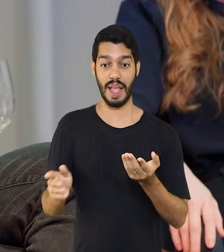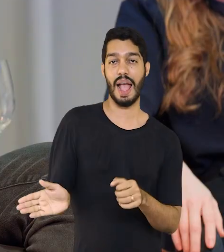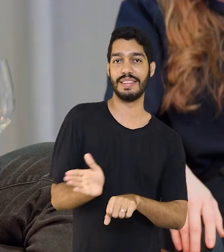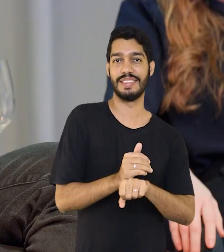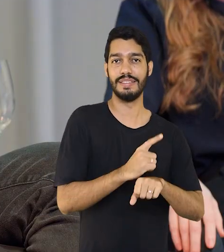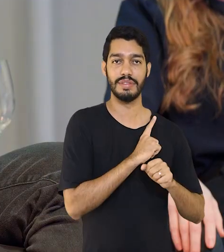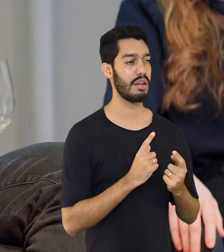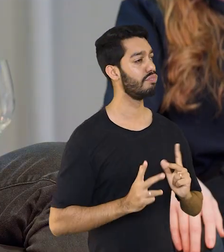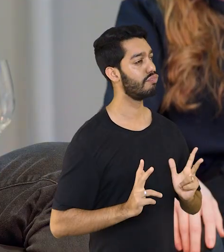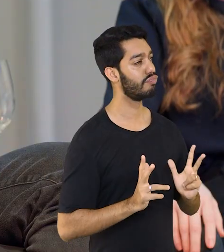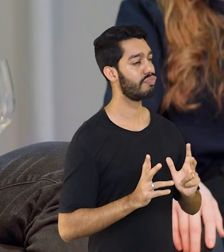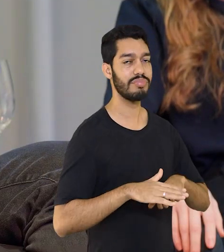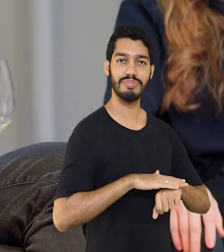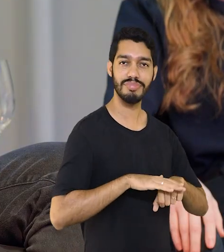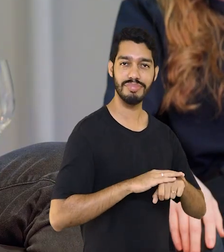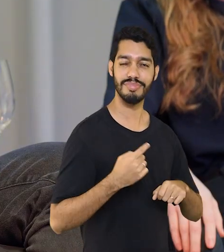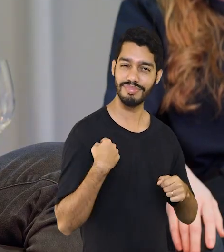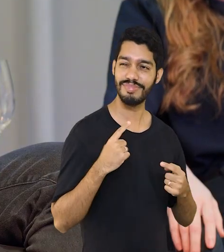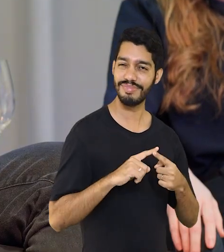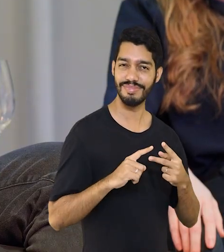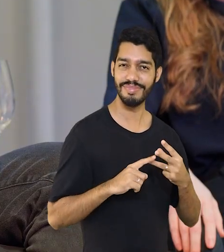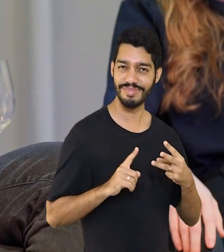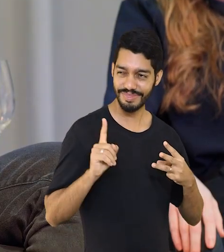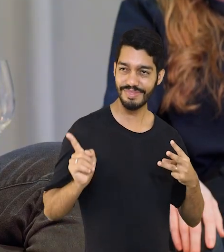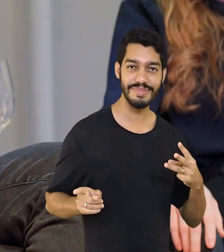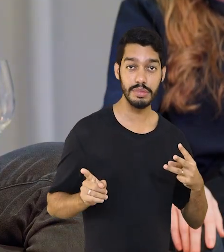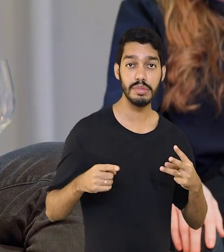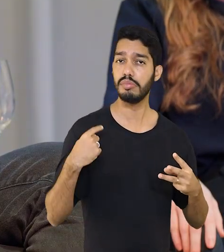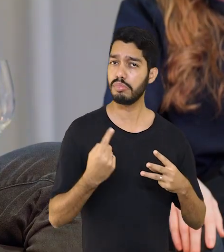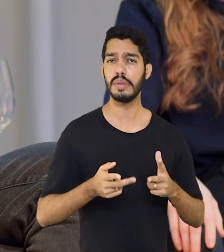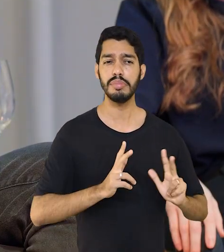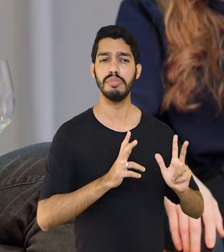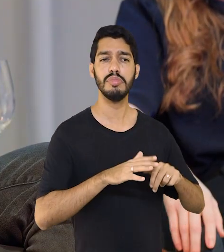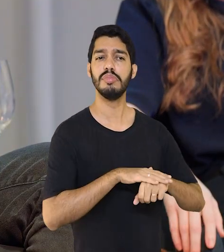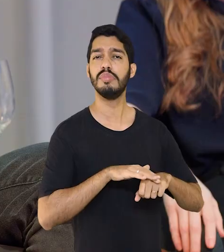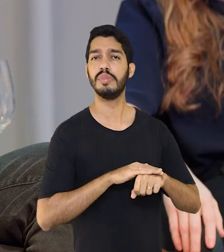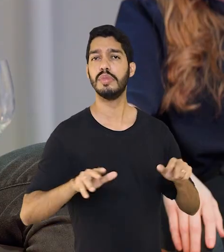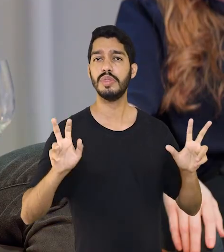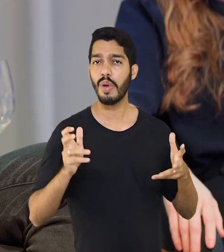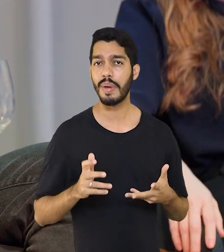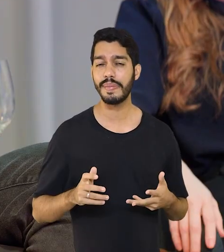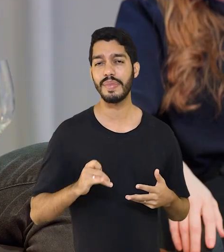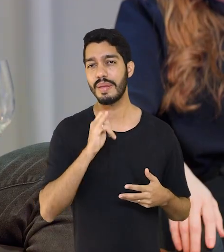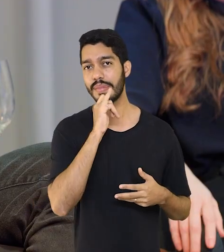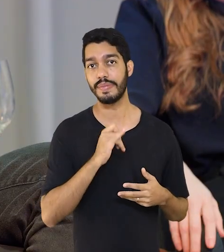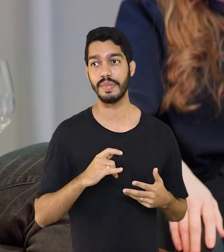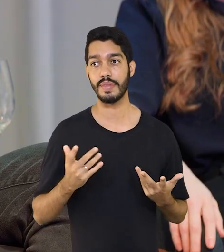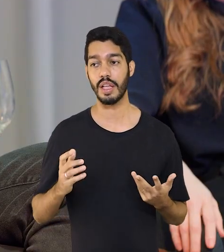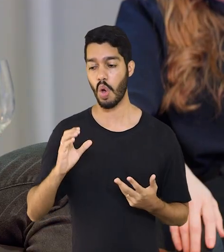estava ali nos bastidores conversando, eu, Sérgio, Dayana, e a gente estava falando, por exemplo,